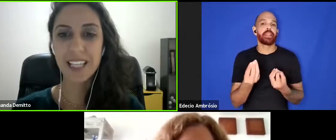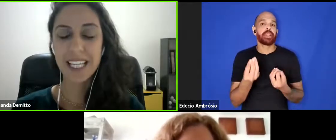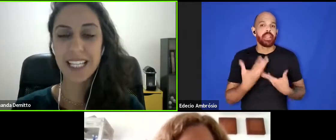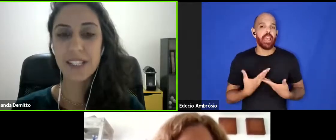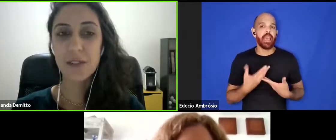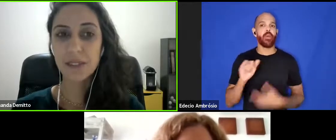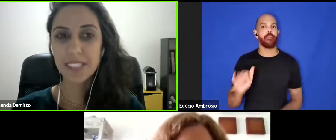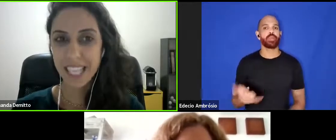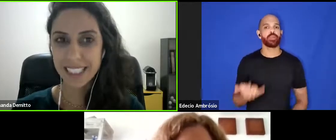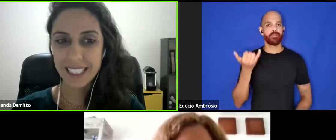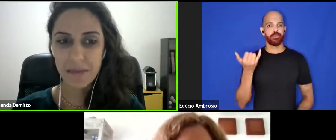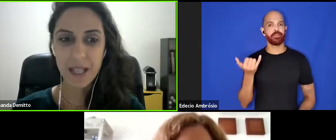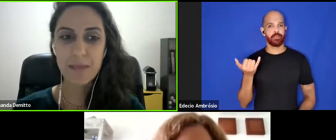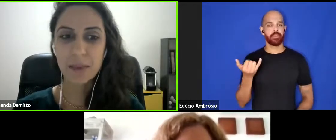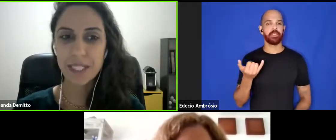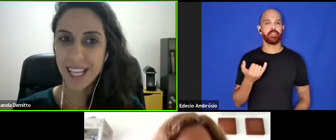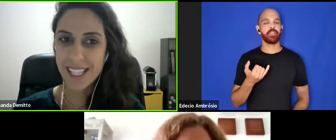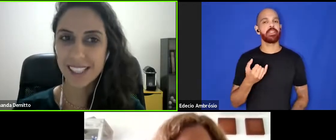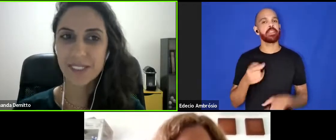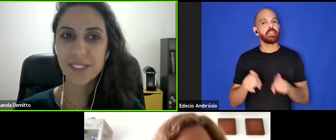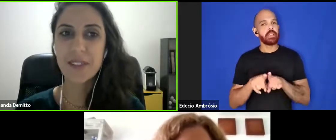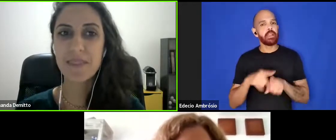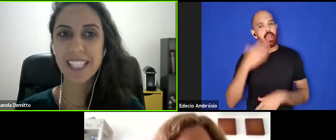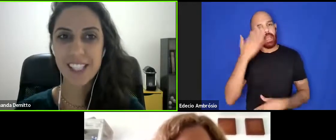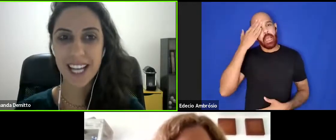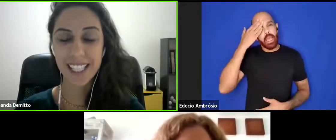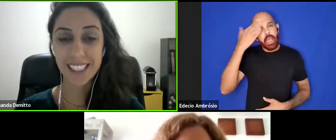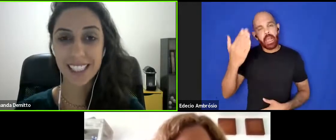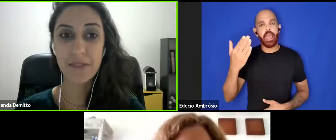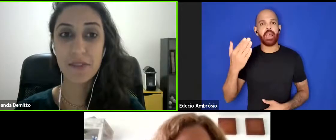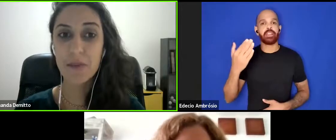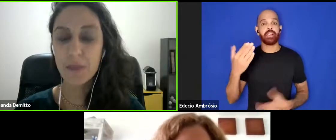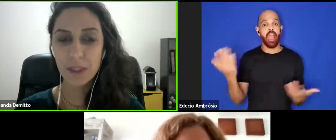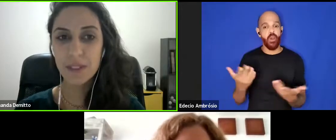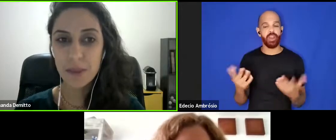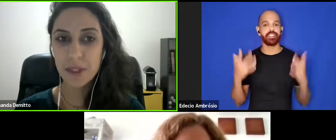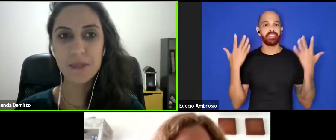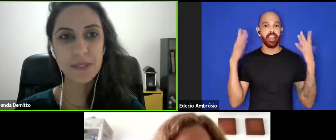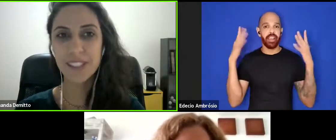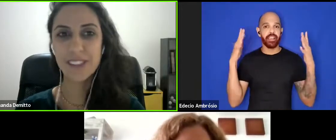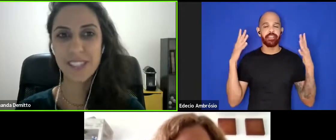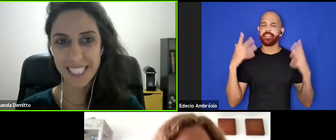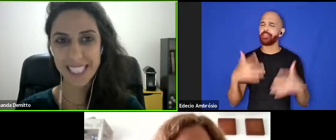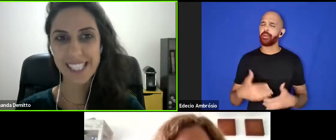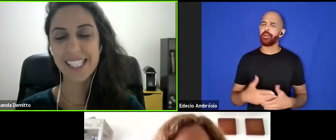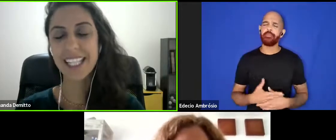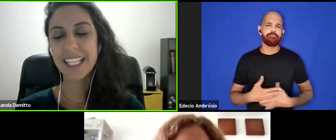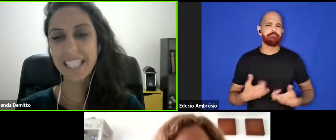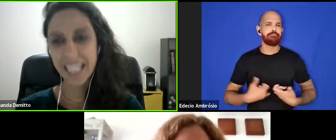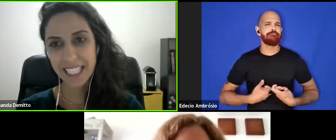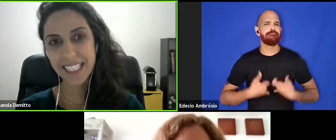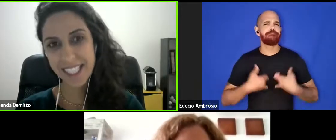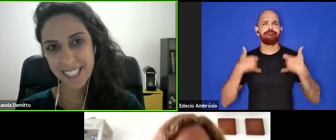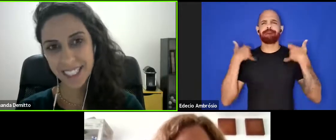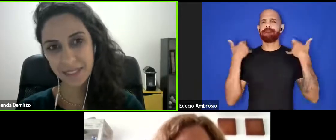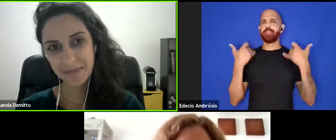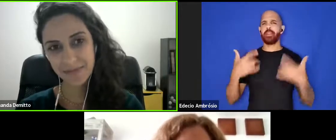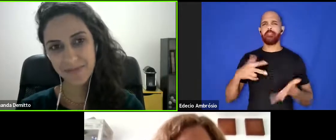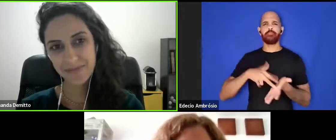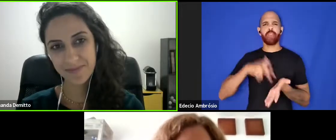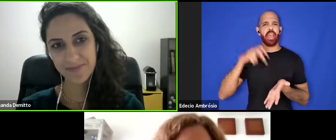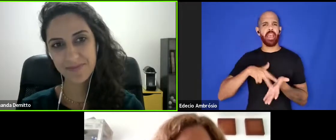oportunidade. E sou muito grata também por estar sendo homenageada aqui. Fico muito, muito, muito feliz e